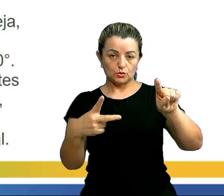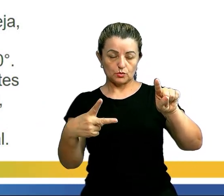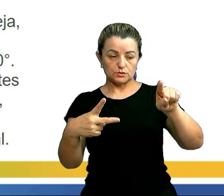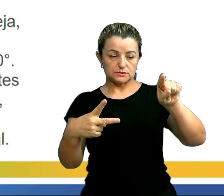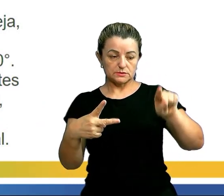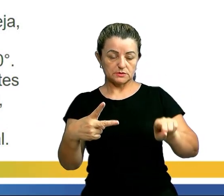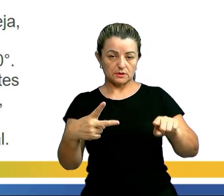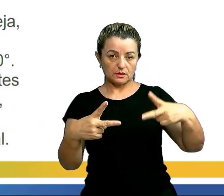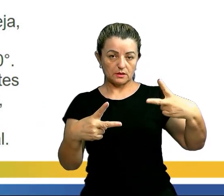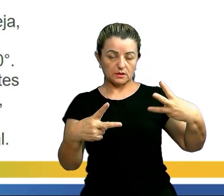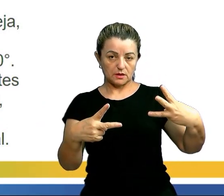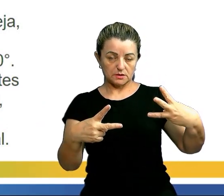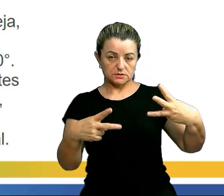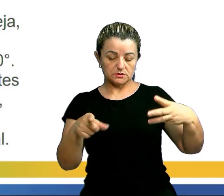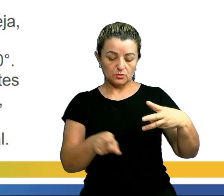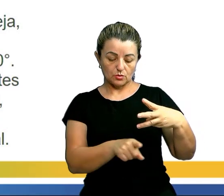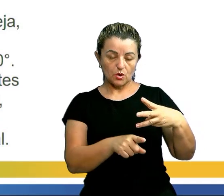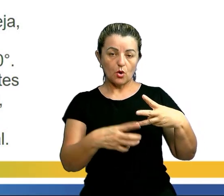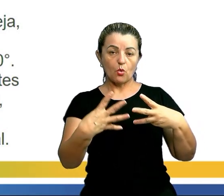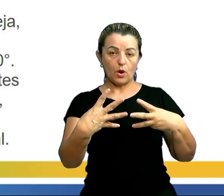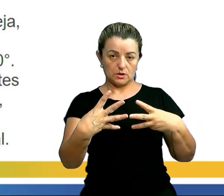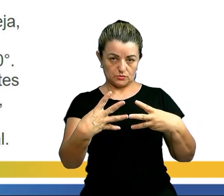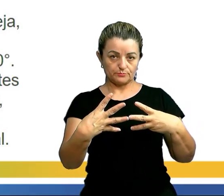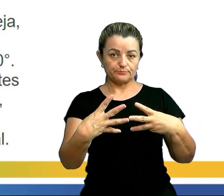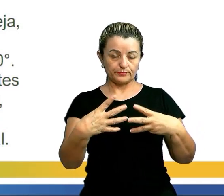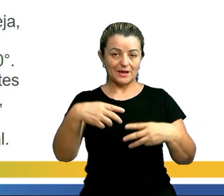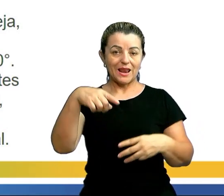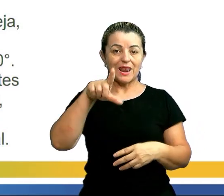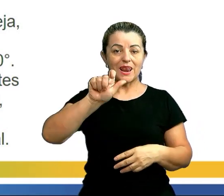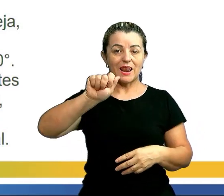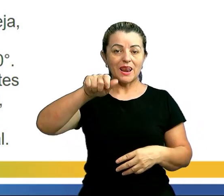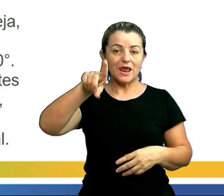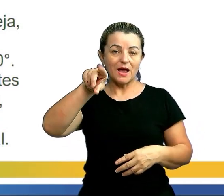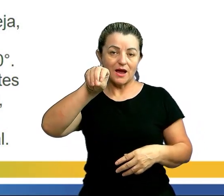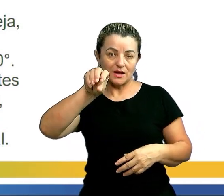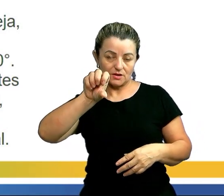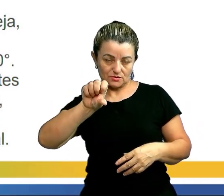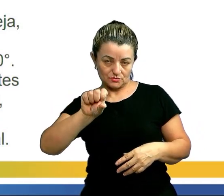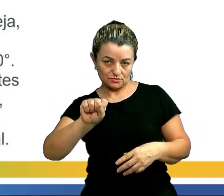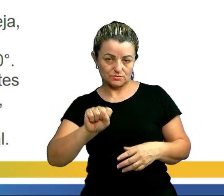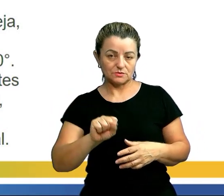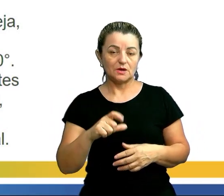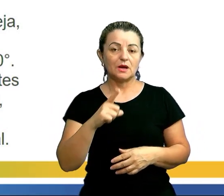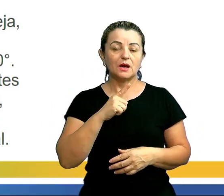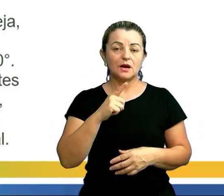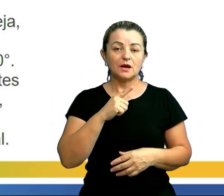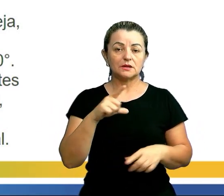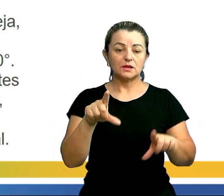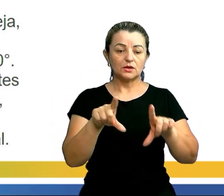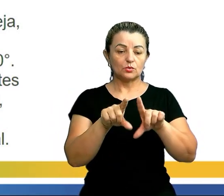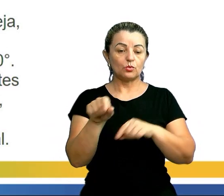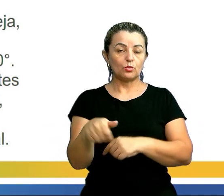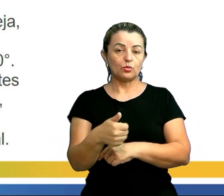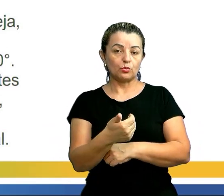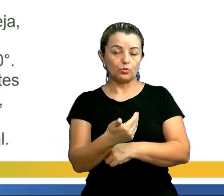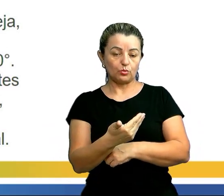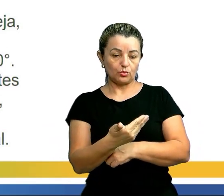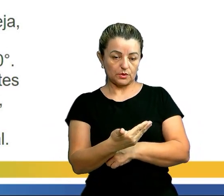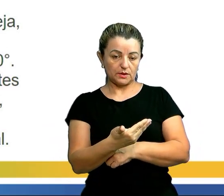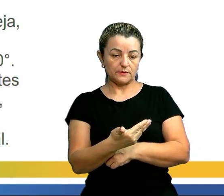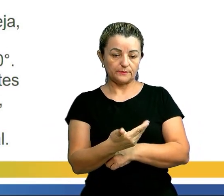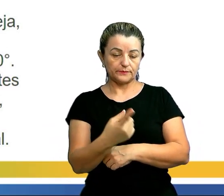quatro lados de medidas iguais e ângulos também iguais, ok? E vem o retângulo. Já o retângulo, a gente